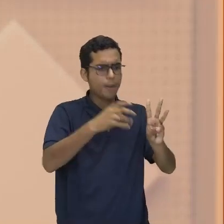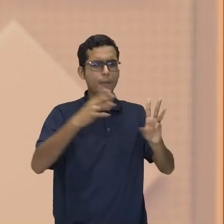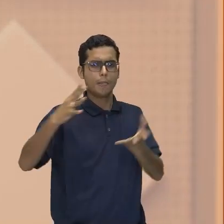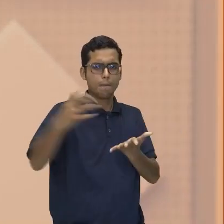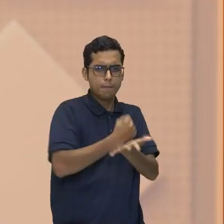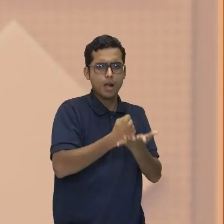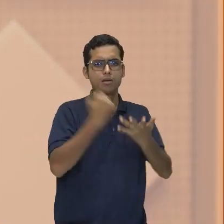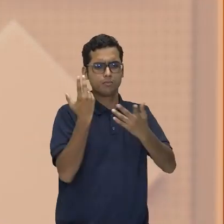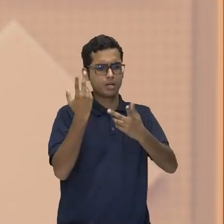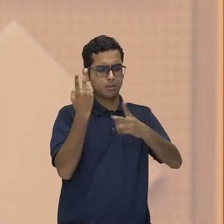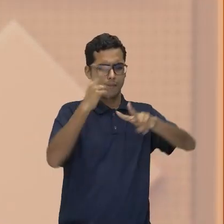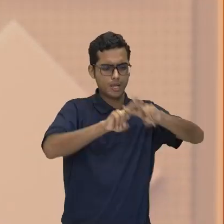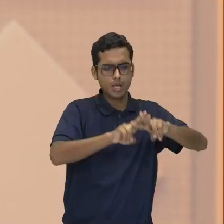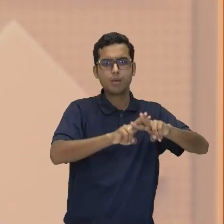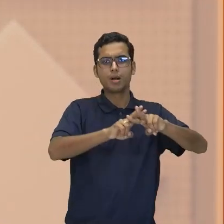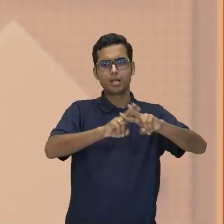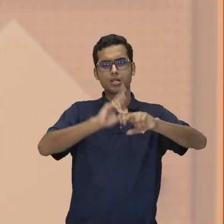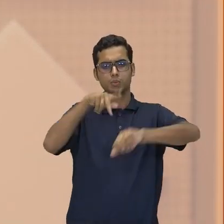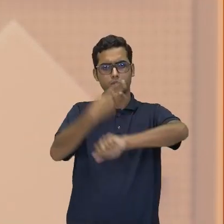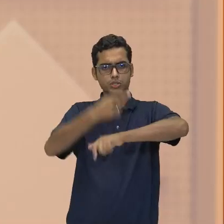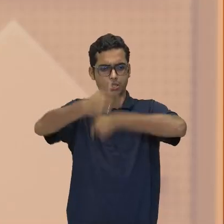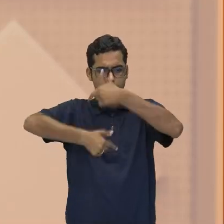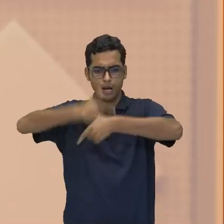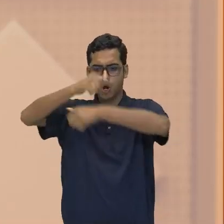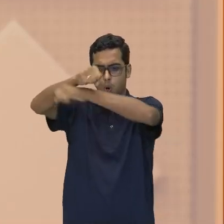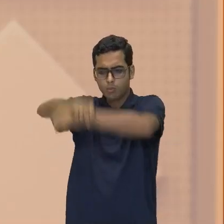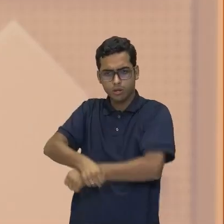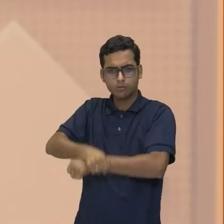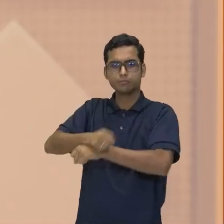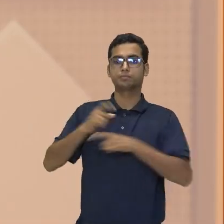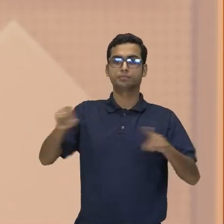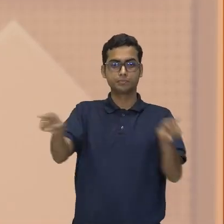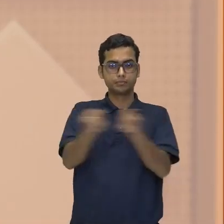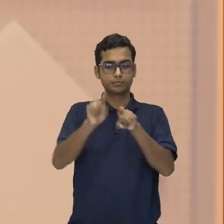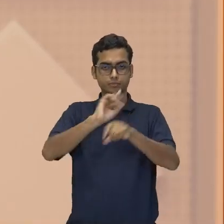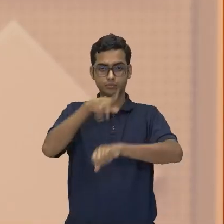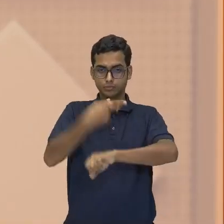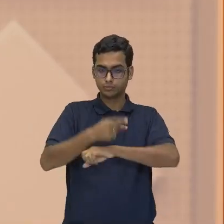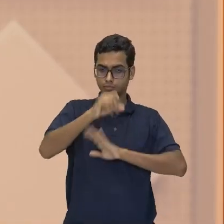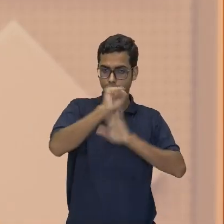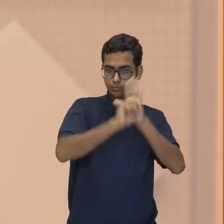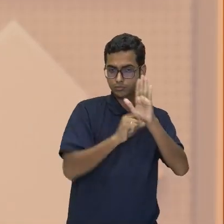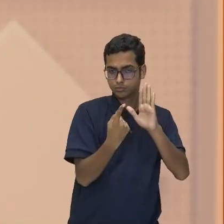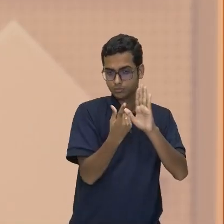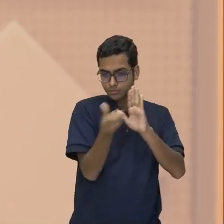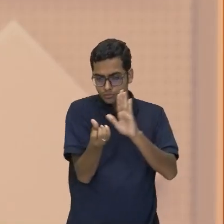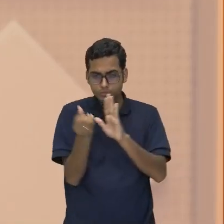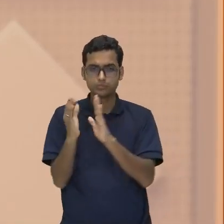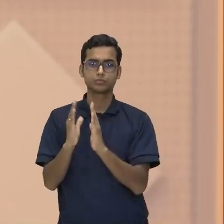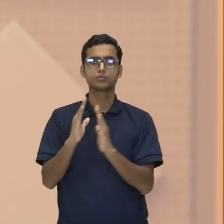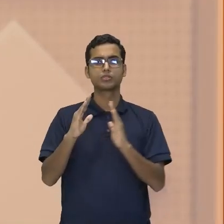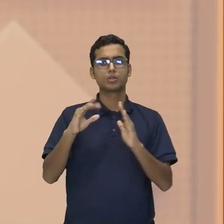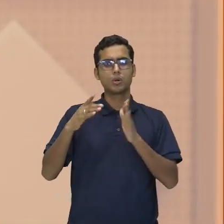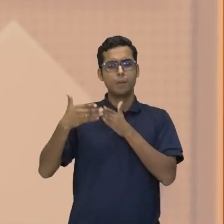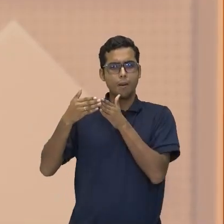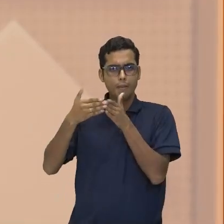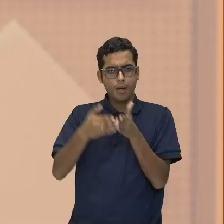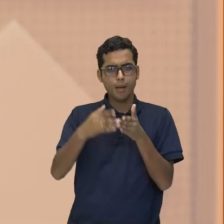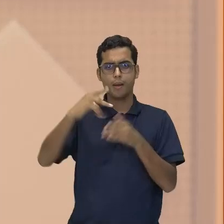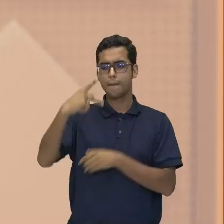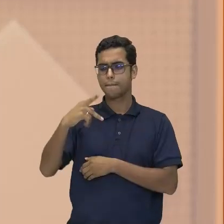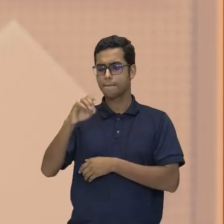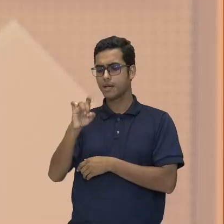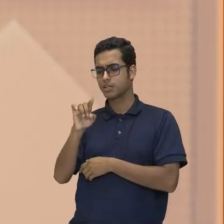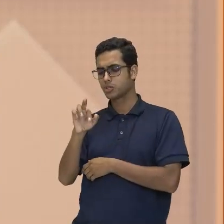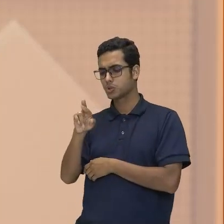como escravizados. Ainda no século XVI, a expedição de Pedro de Teixeira ela vai ser